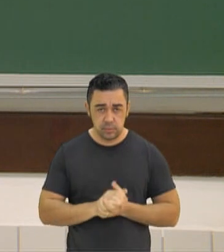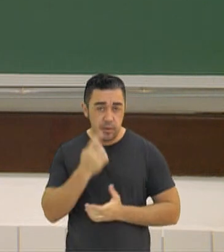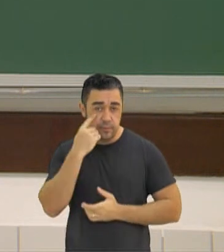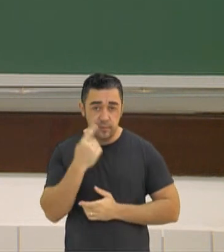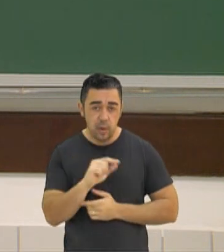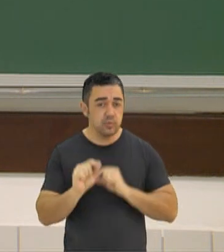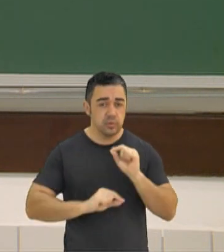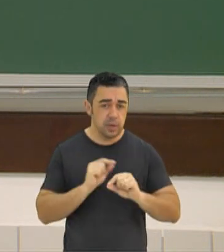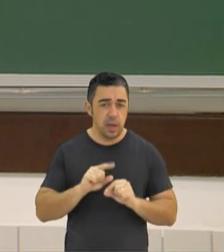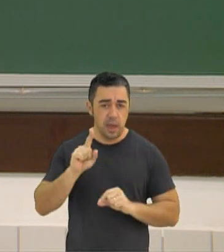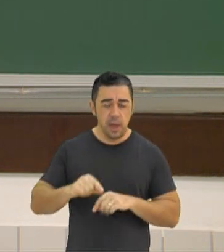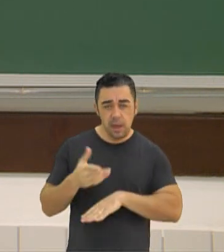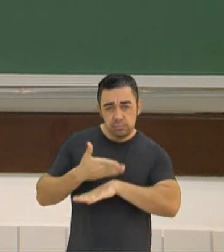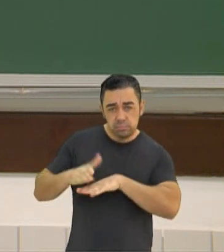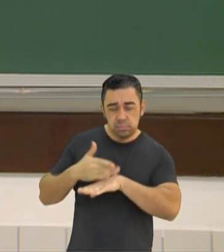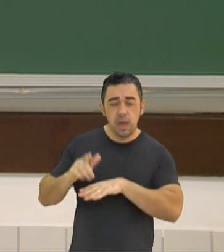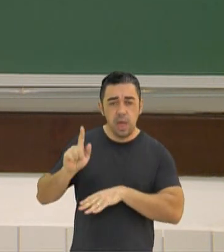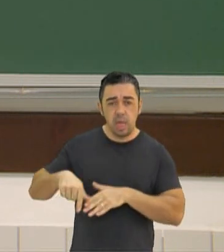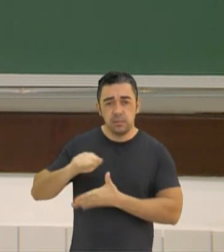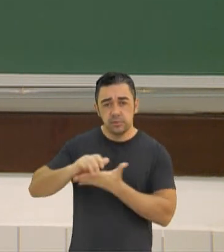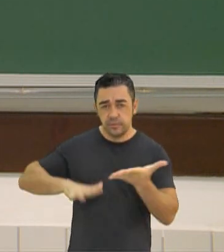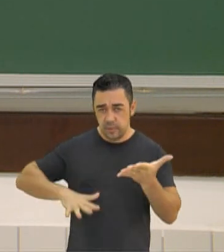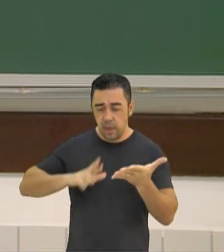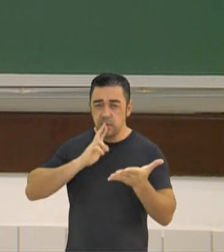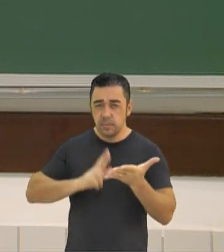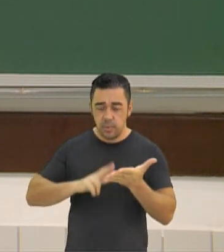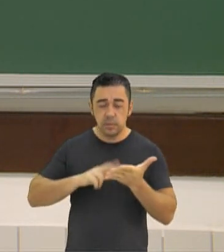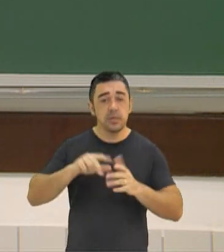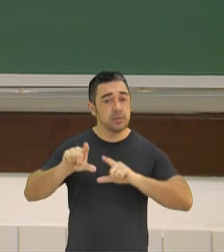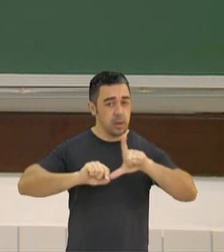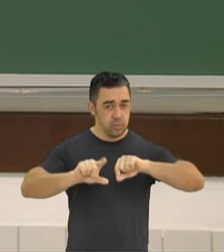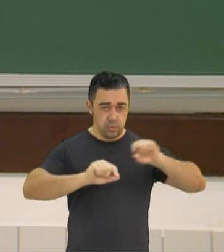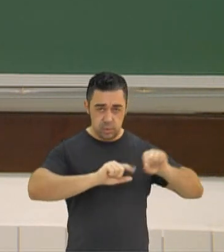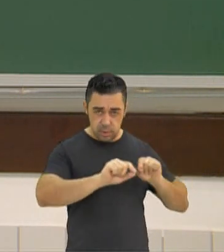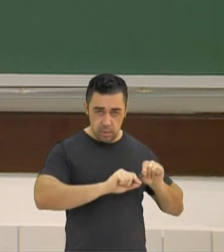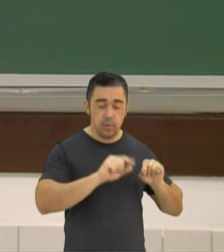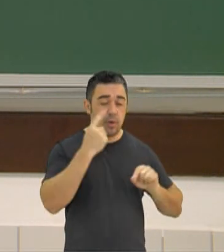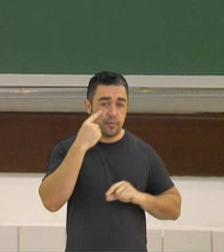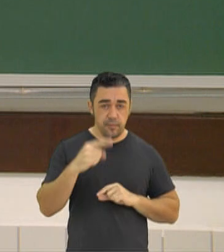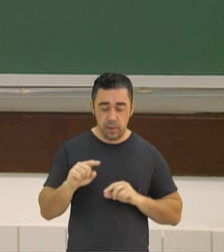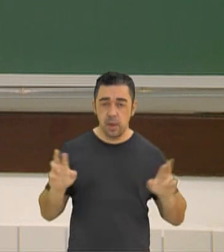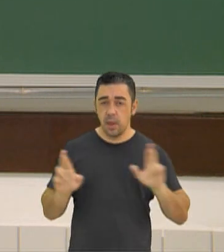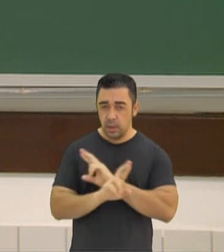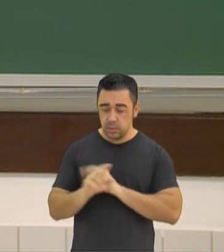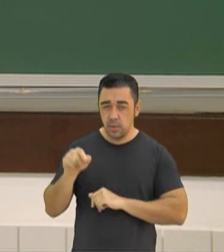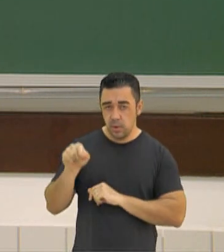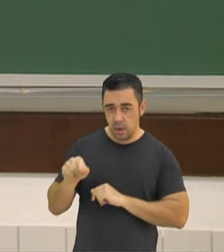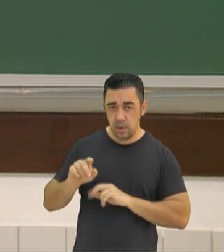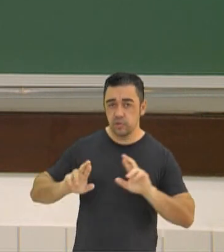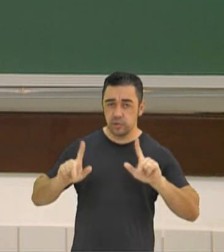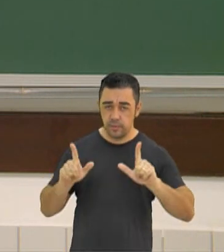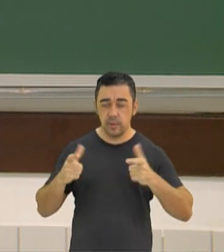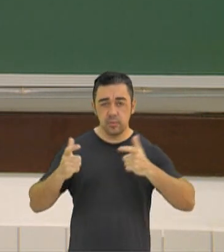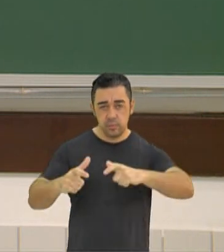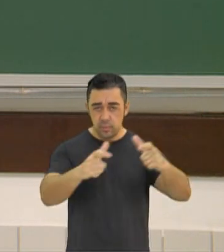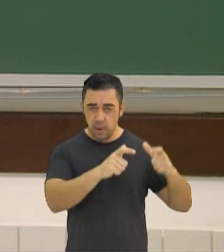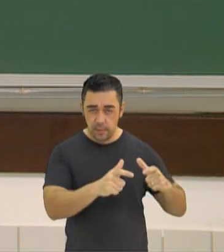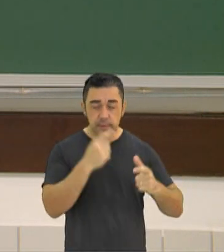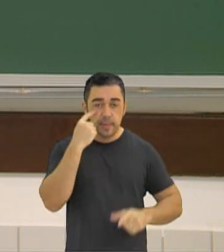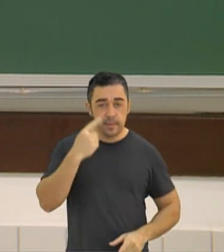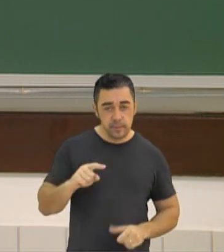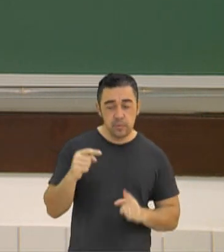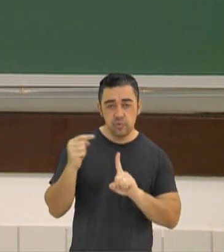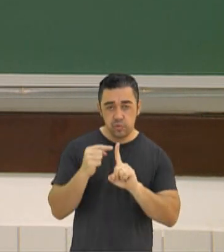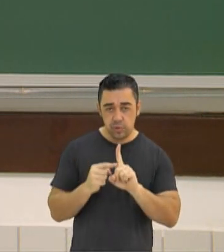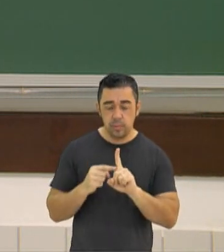retomada através de exercícios. Então nós selecionamos algumas atividades relacionadas nos mais diferentes ambientes, vimos alguns